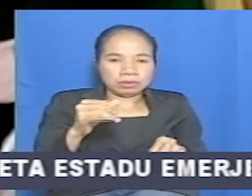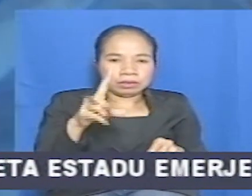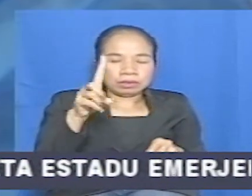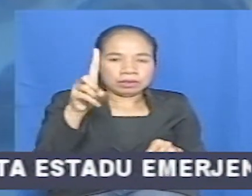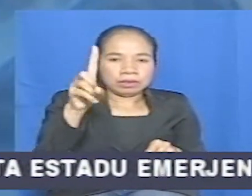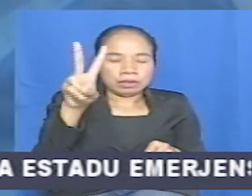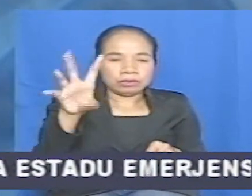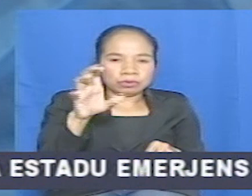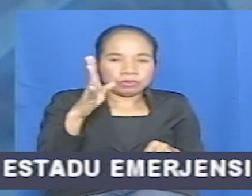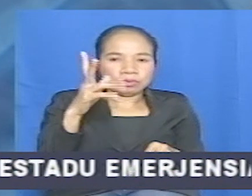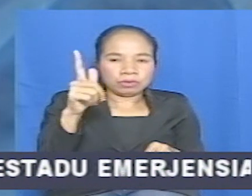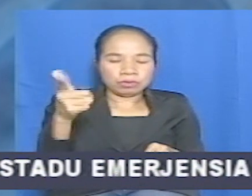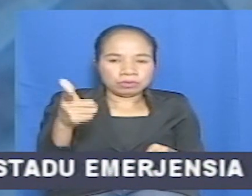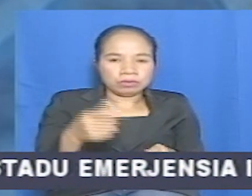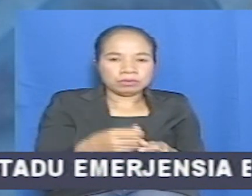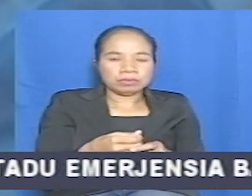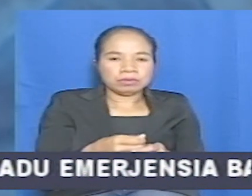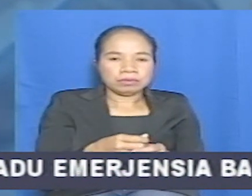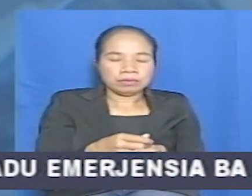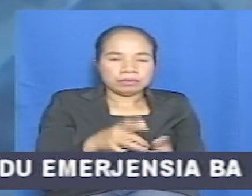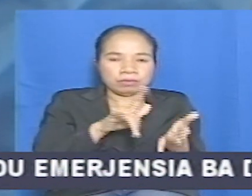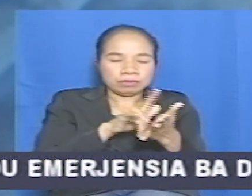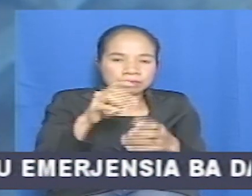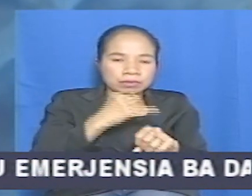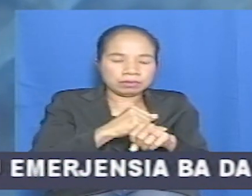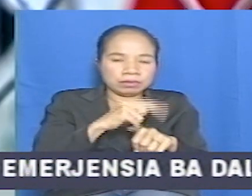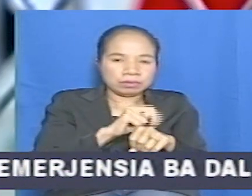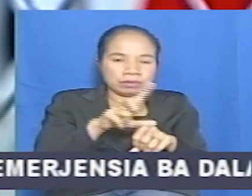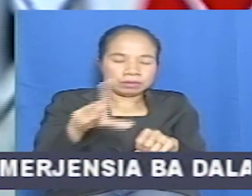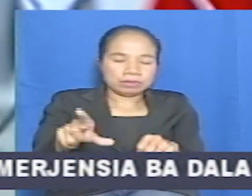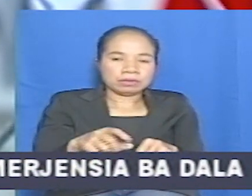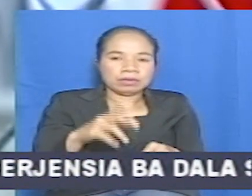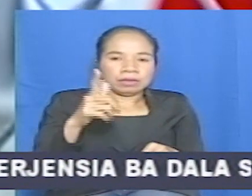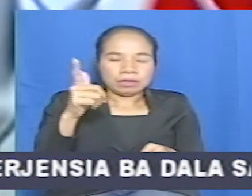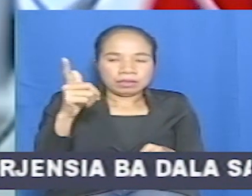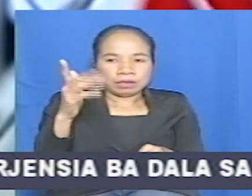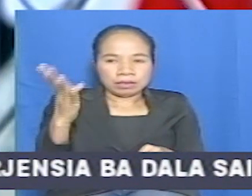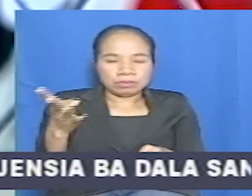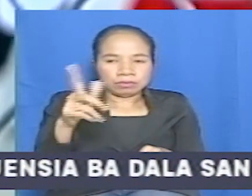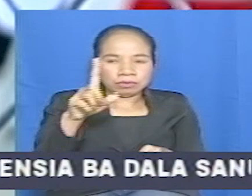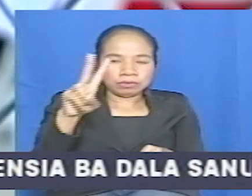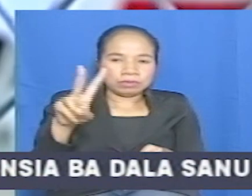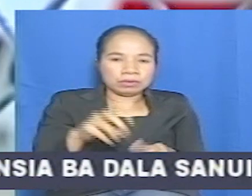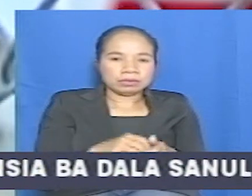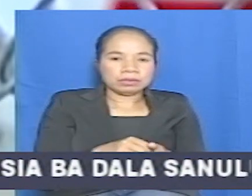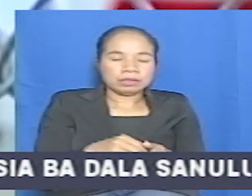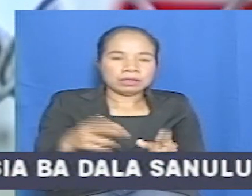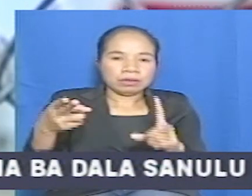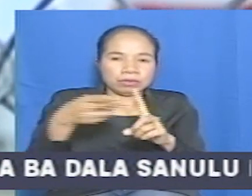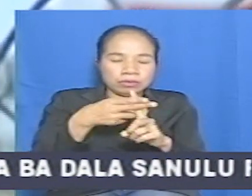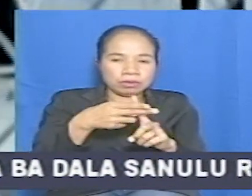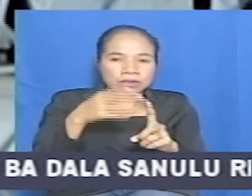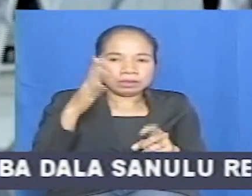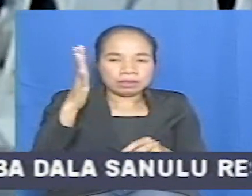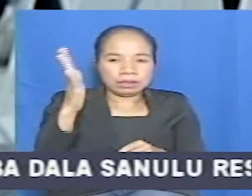rua Ronulu, viagem internacional Hat Nulo Racing Rua no atualizado e a quarentena